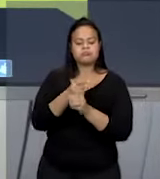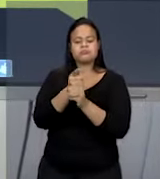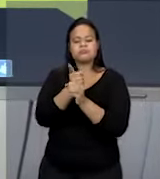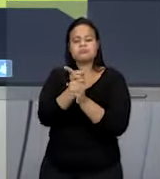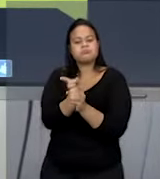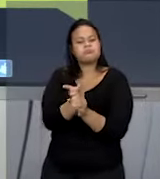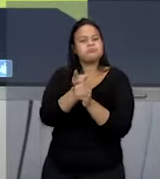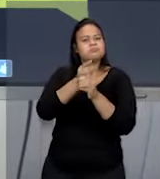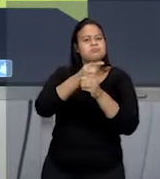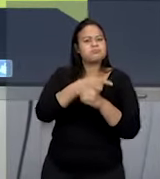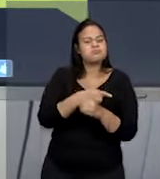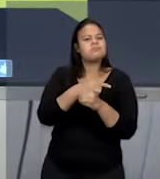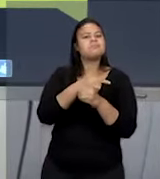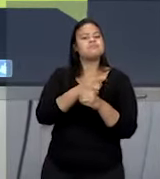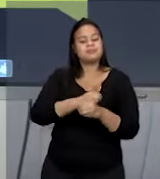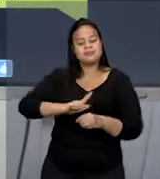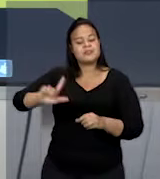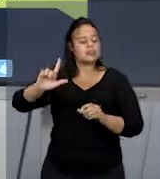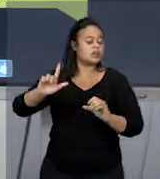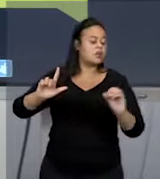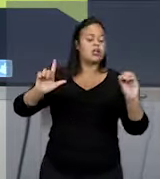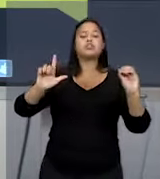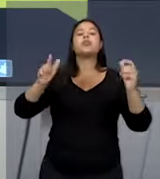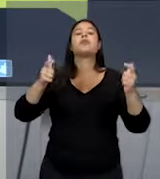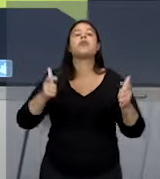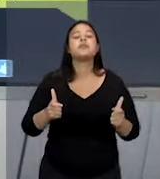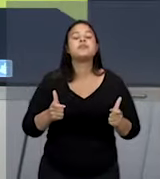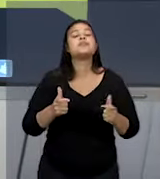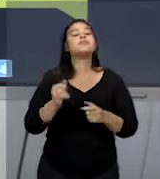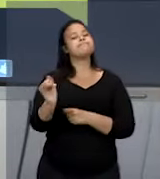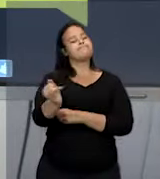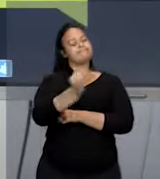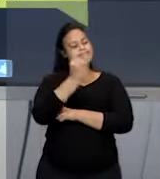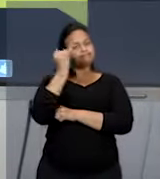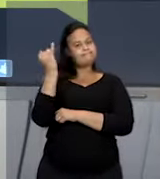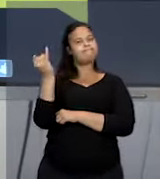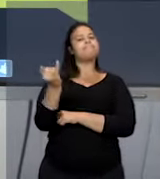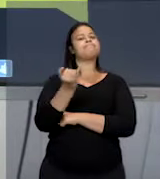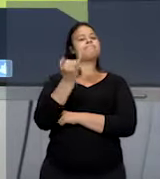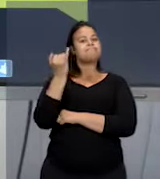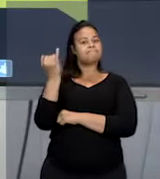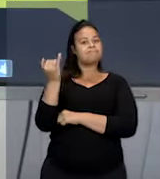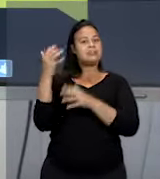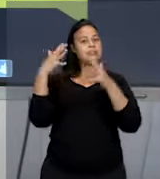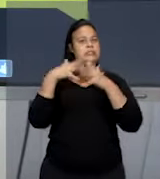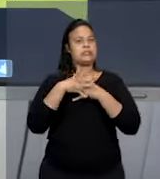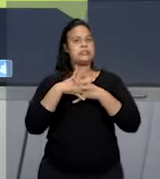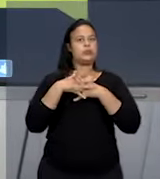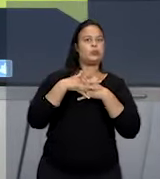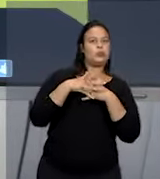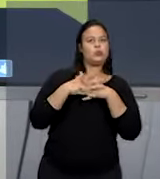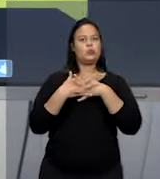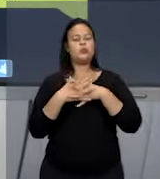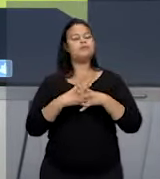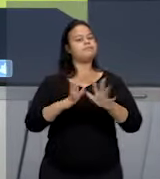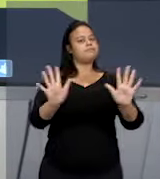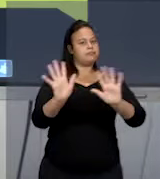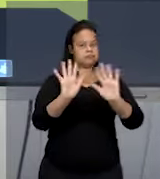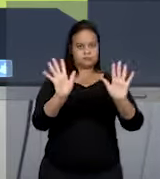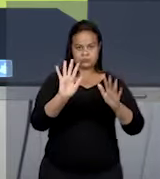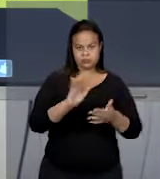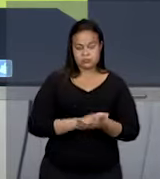o oeste. É importante também que você não confunda algumas coisas.